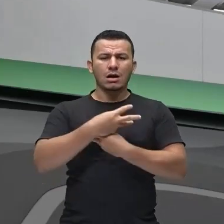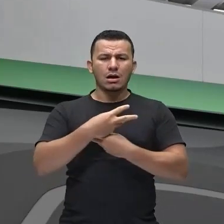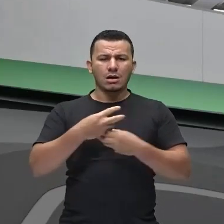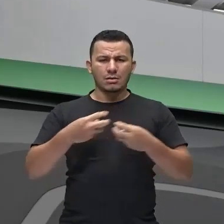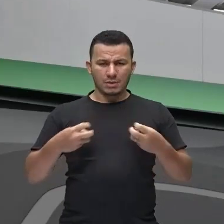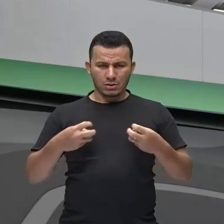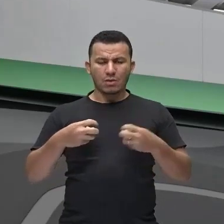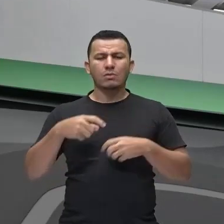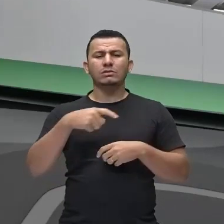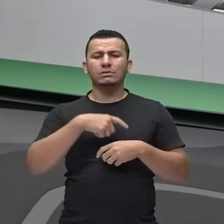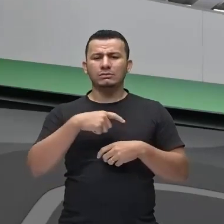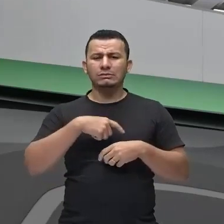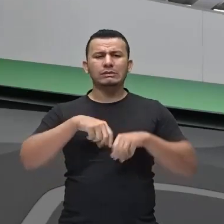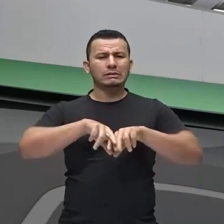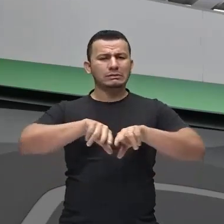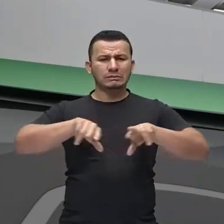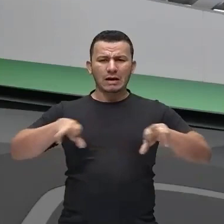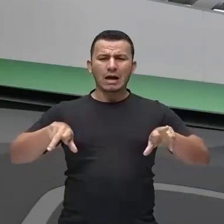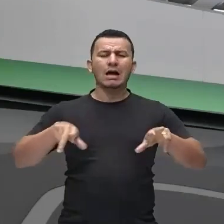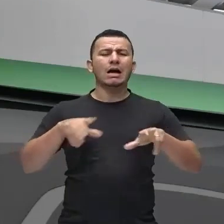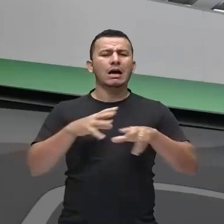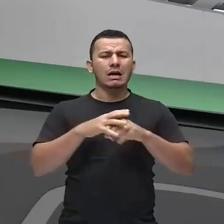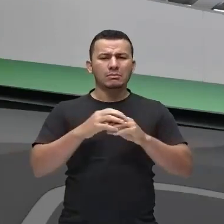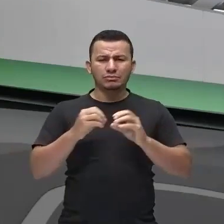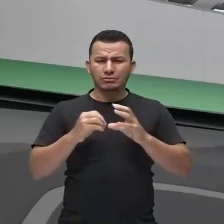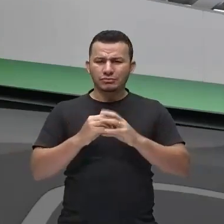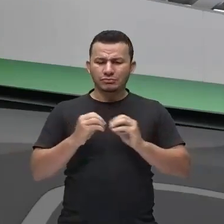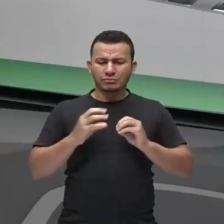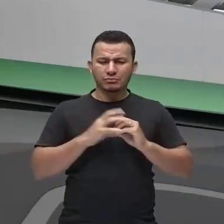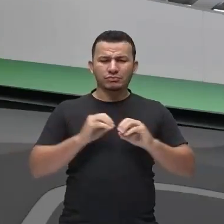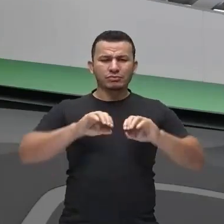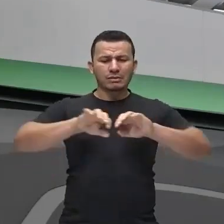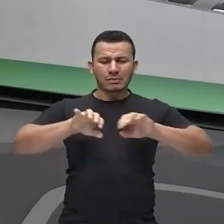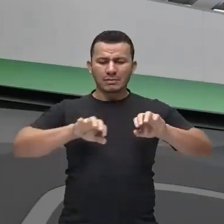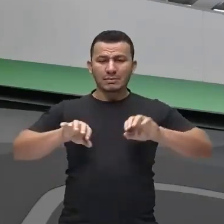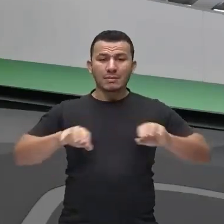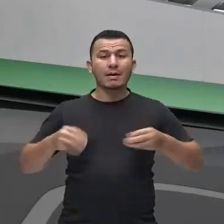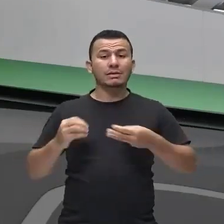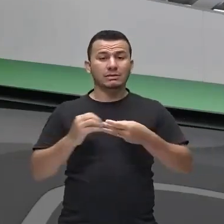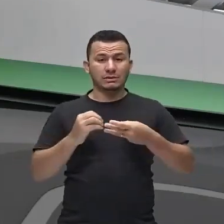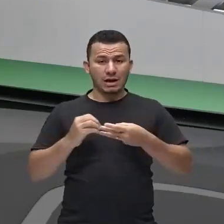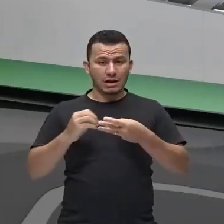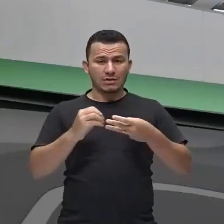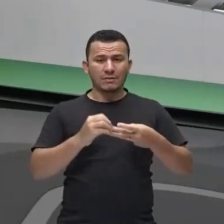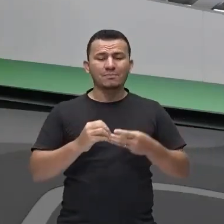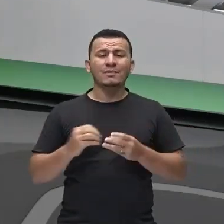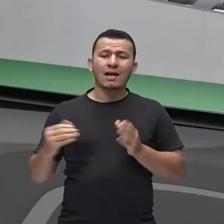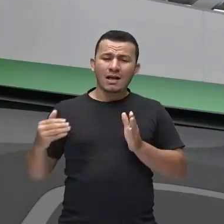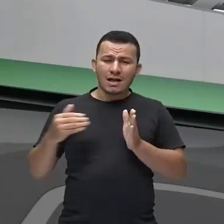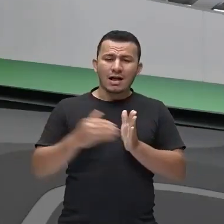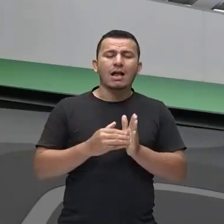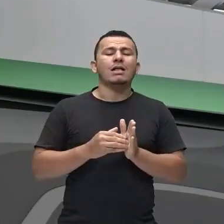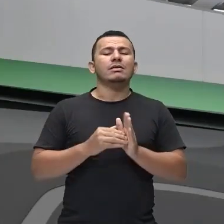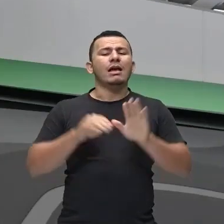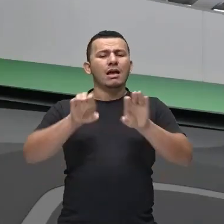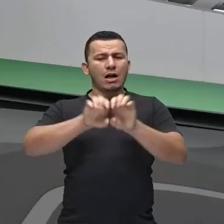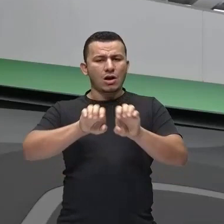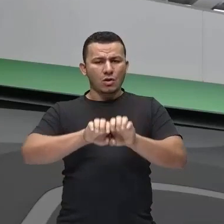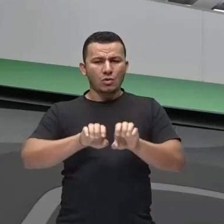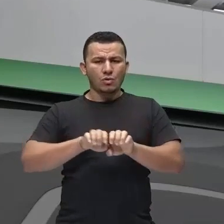acontecendo, várias multiplicações aí, divisões de célula, até essa estrutura